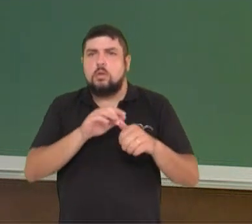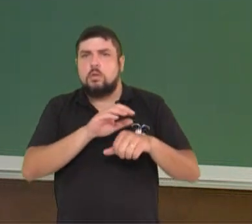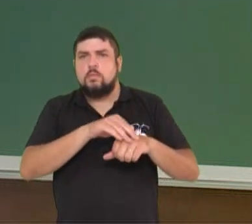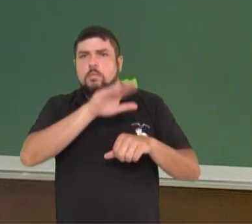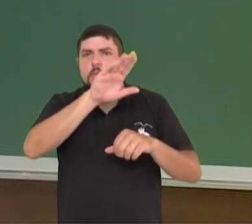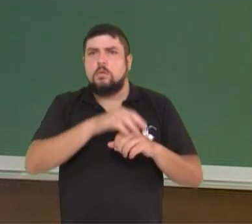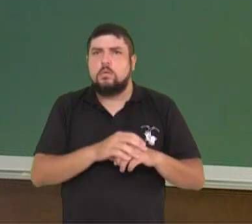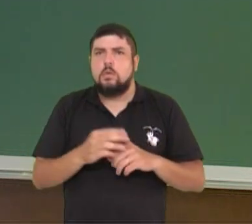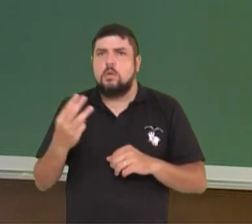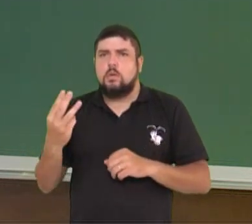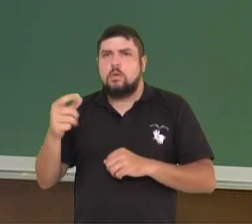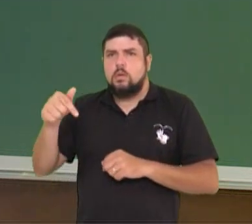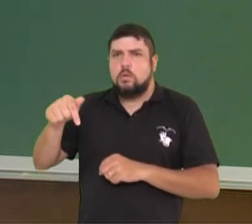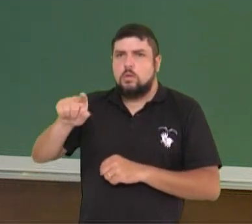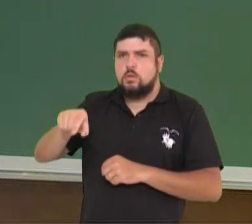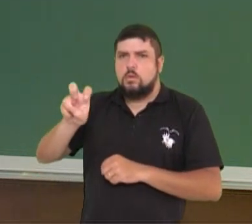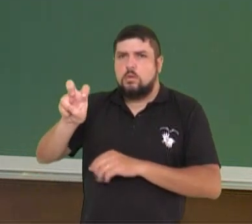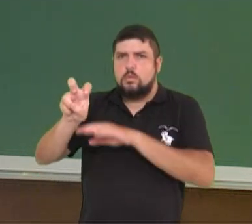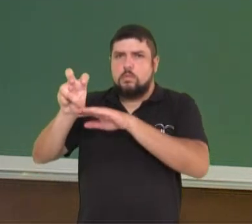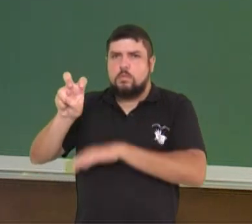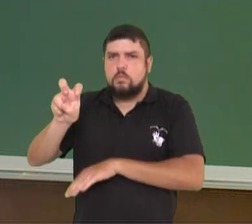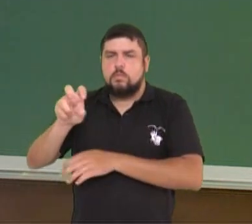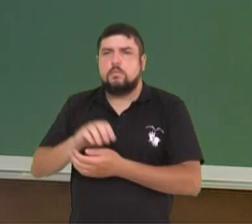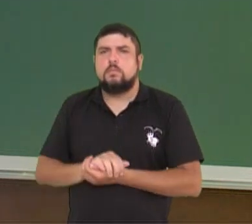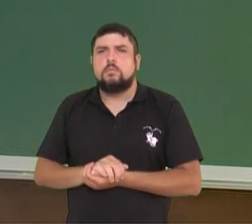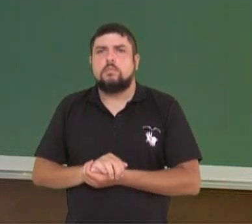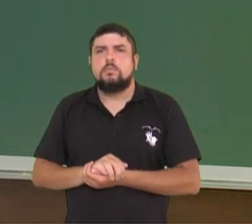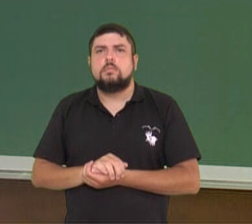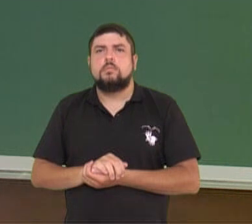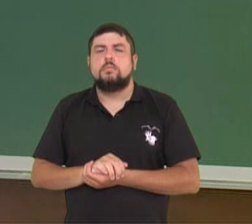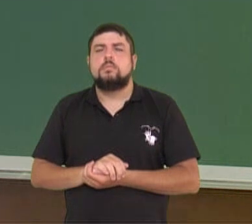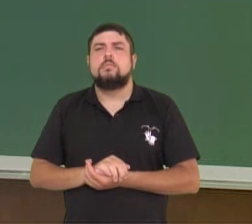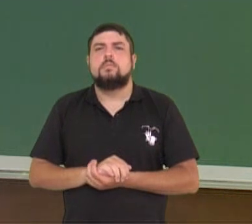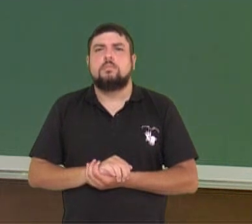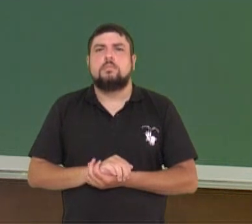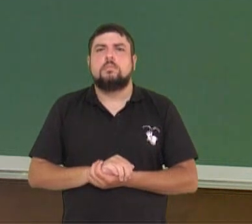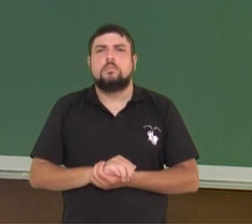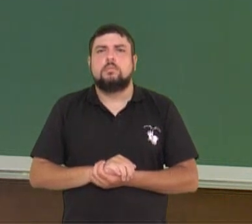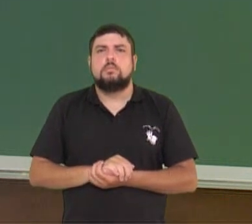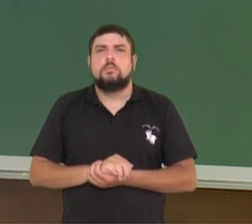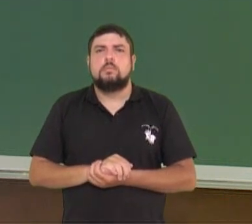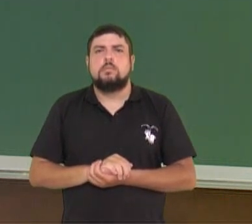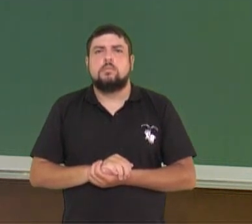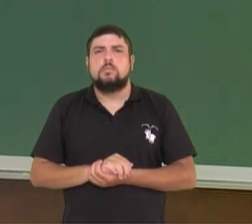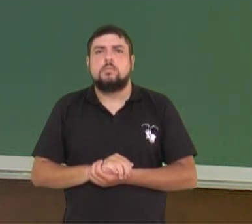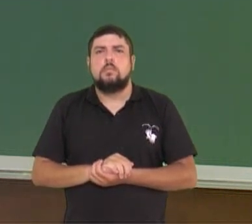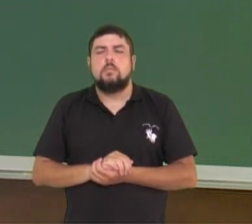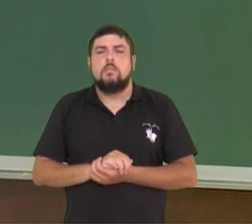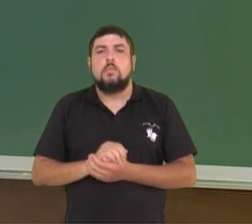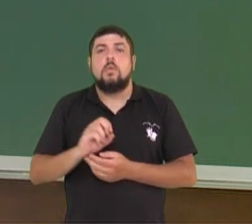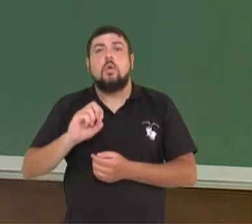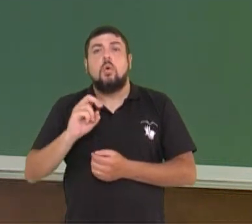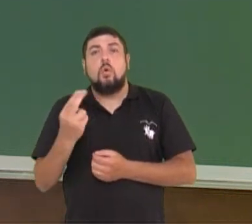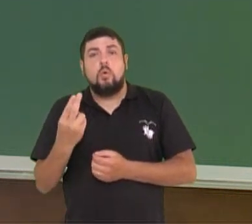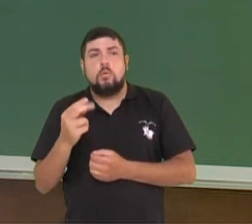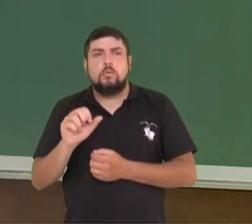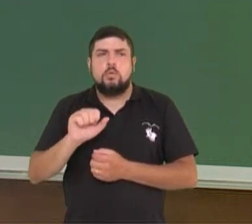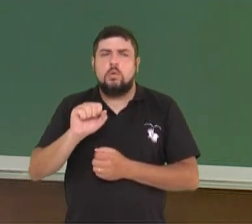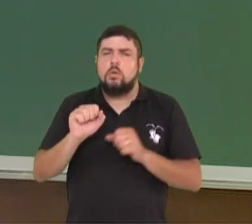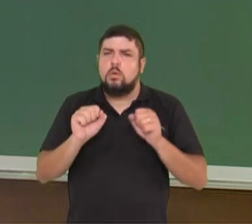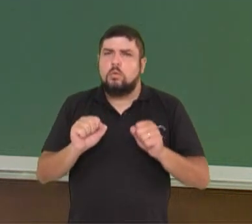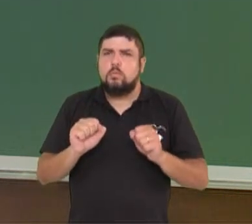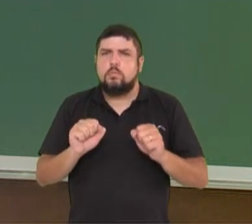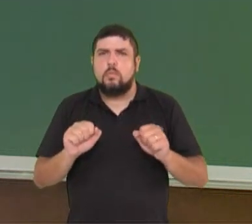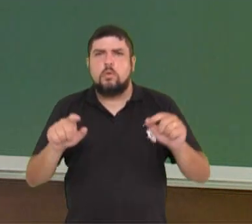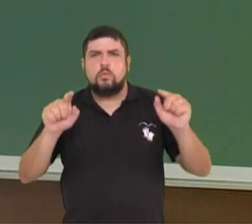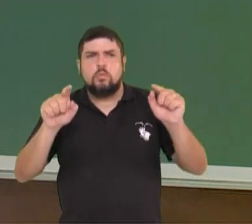a 37,5, ok? Então, é uma representação por compreensão. Ou ainda ela pode ser representada entre colchetes. Nesse caso